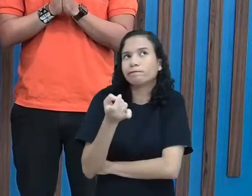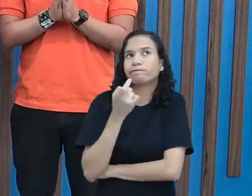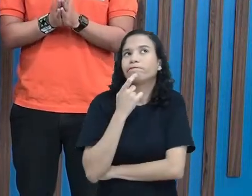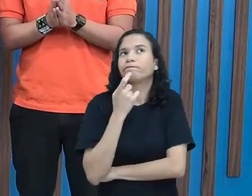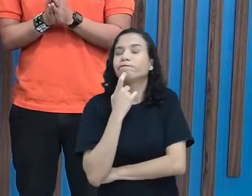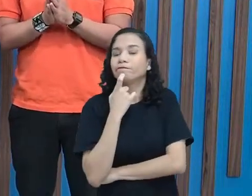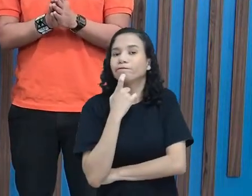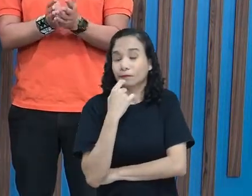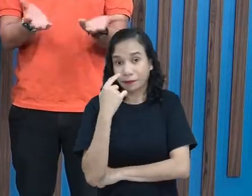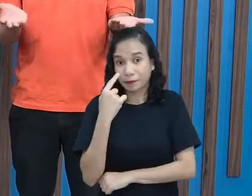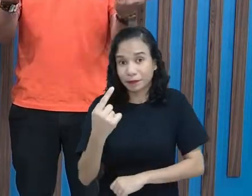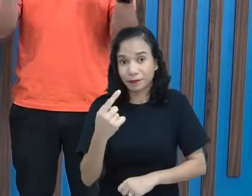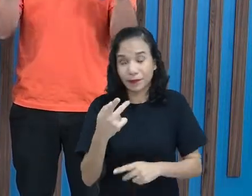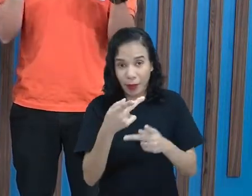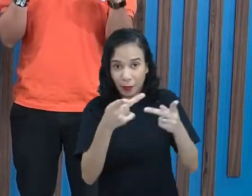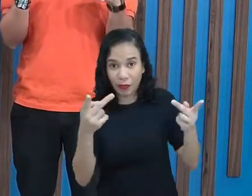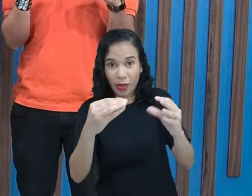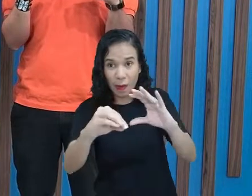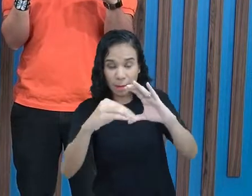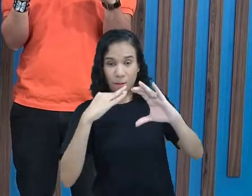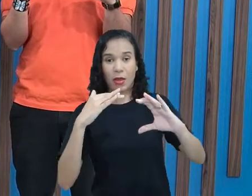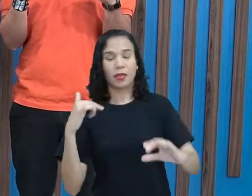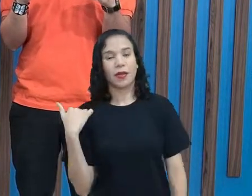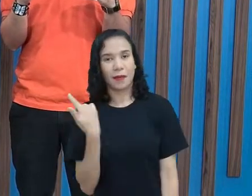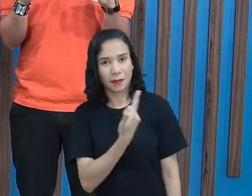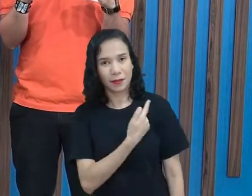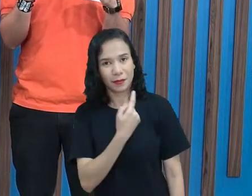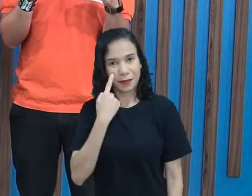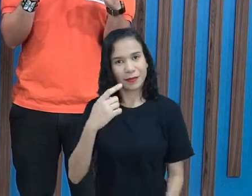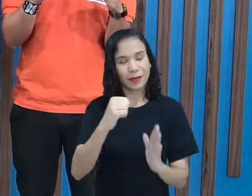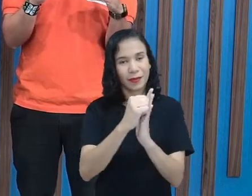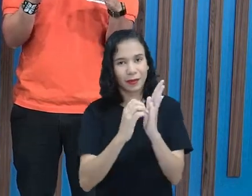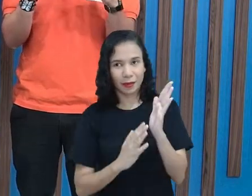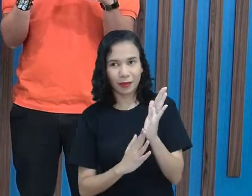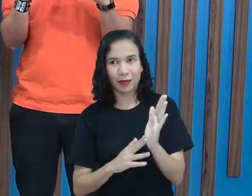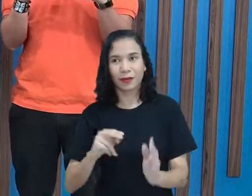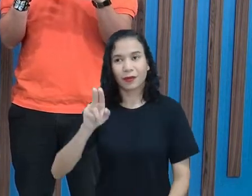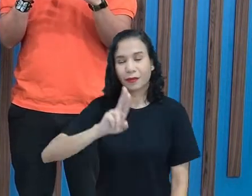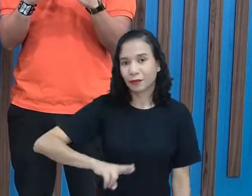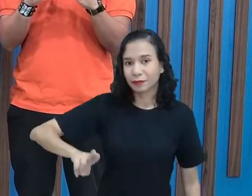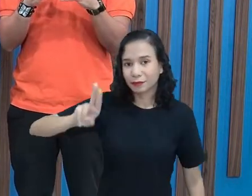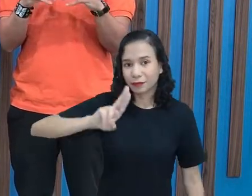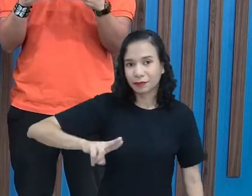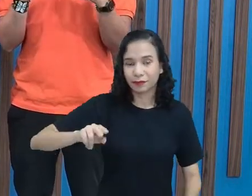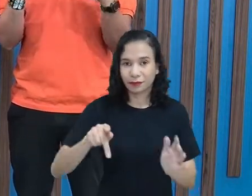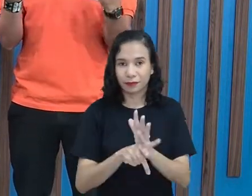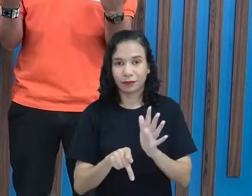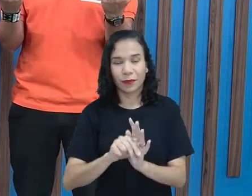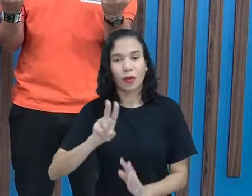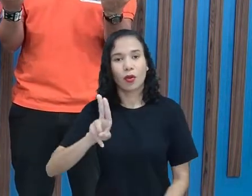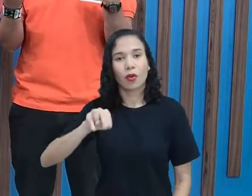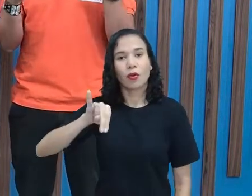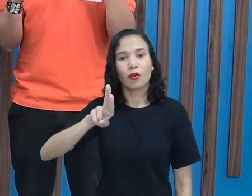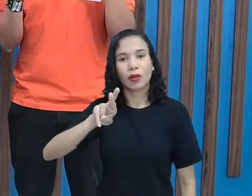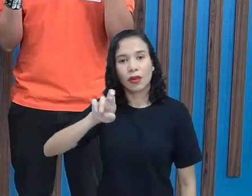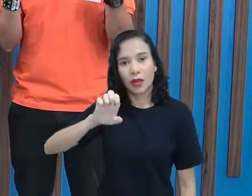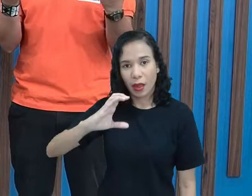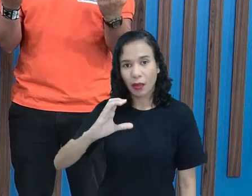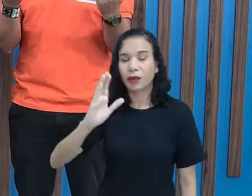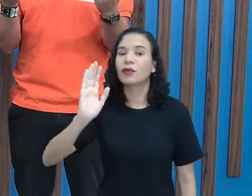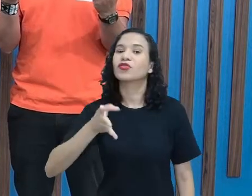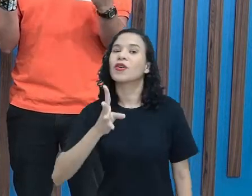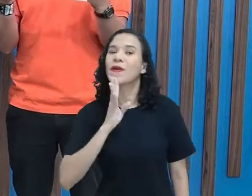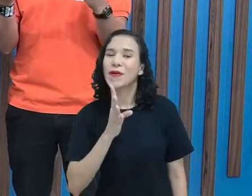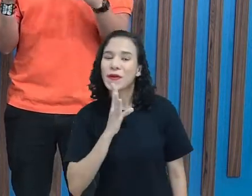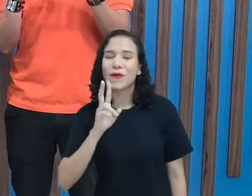para vocês enviarem para a gente essa atividade, você vai entrar, né, lá na Unirec, né, que vocês já conhecem.